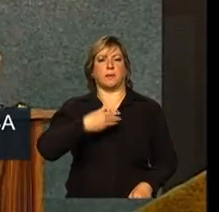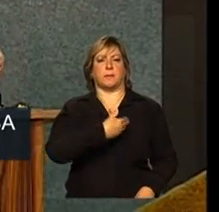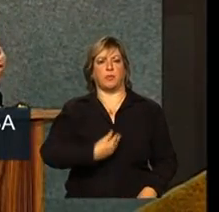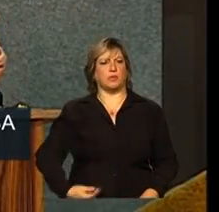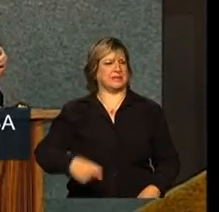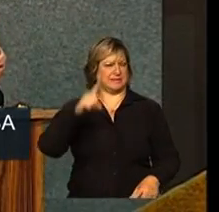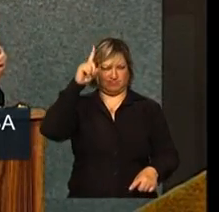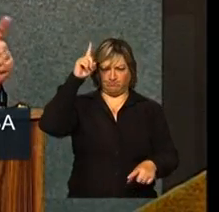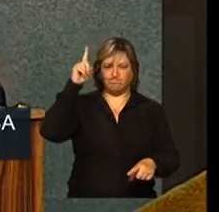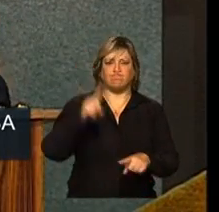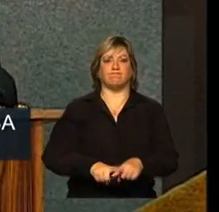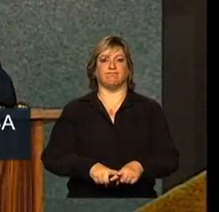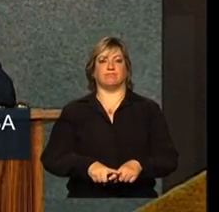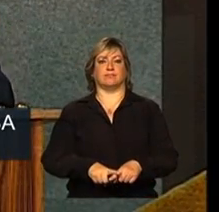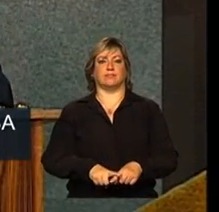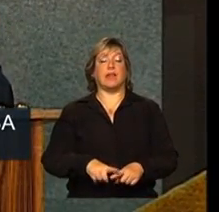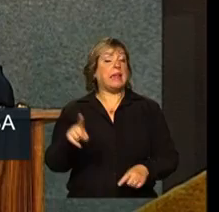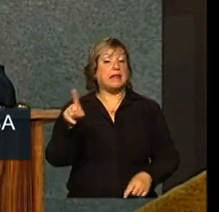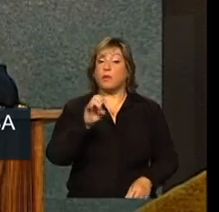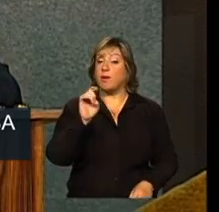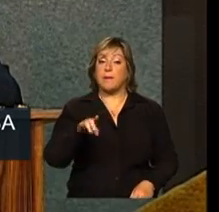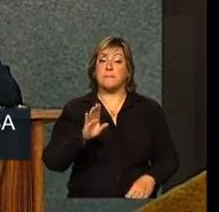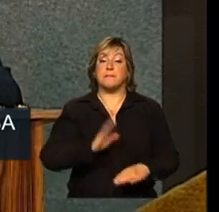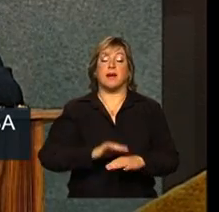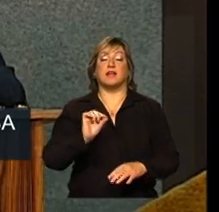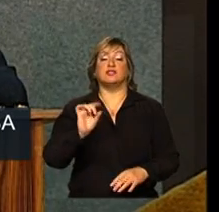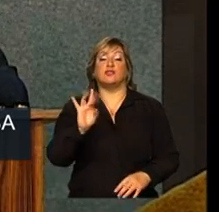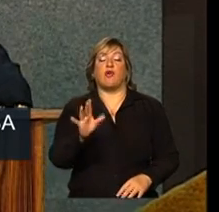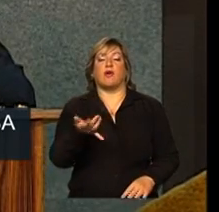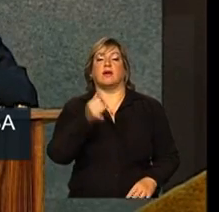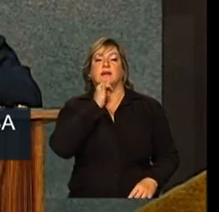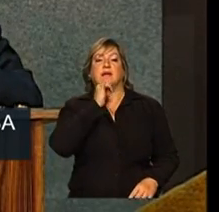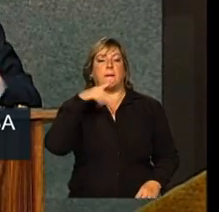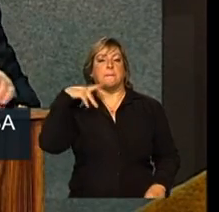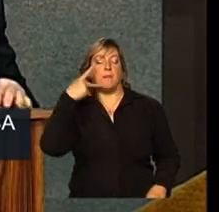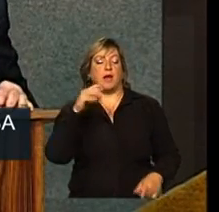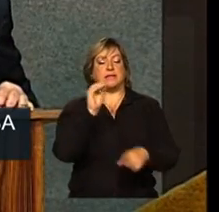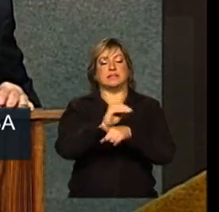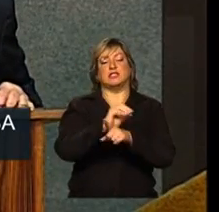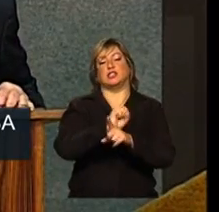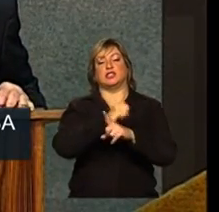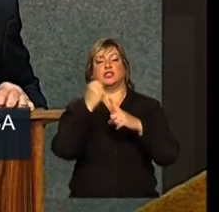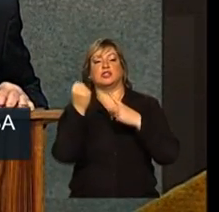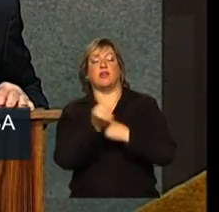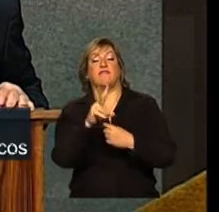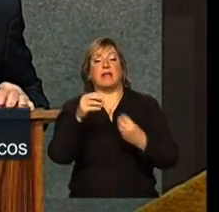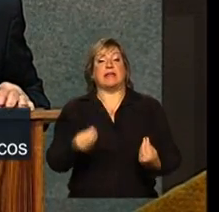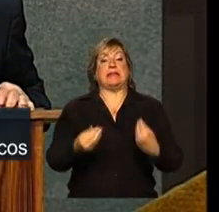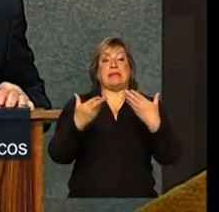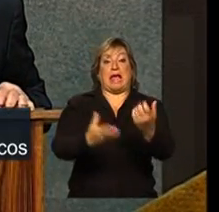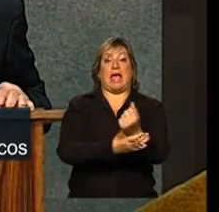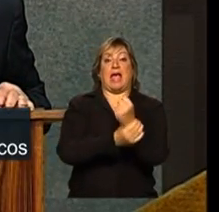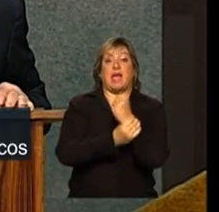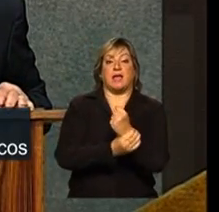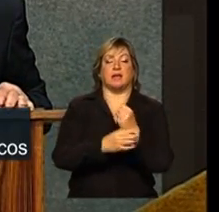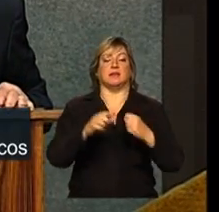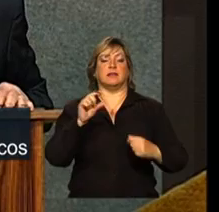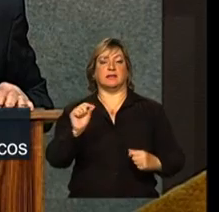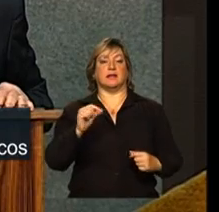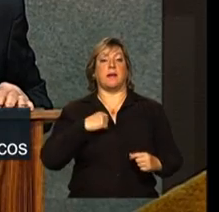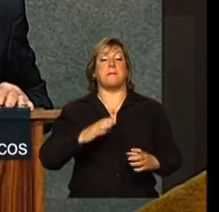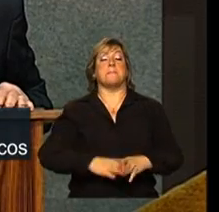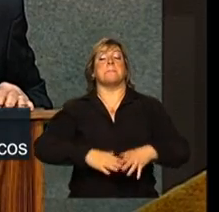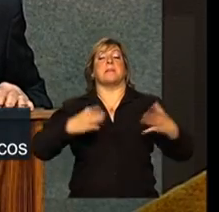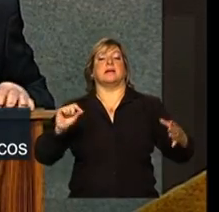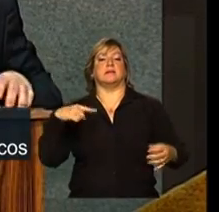radical. Não é mais política social, assistência social, que vai garantir a mais da